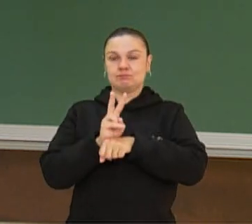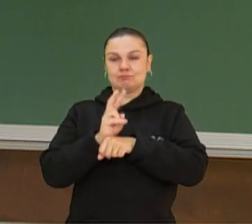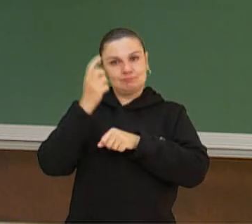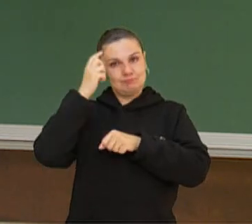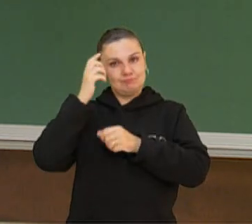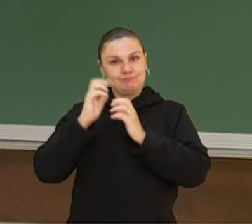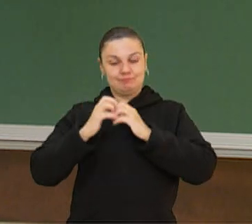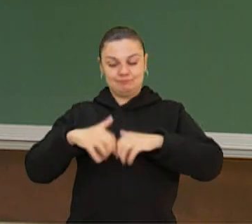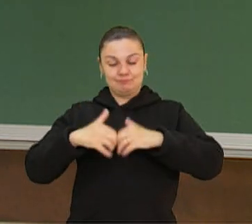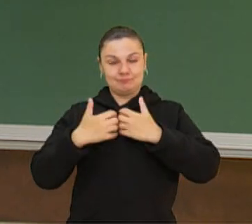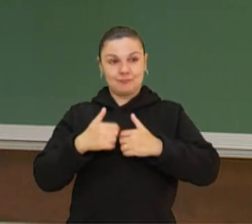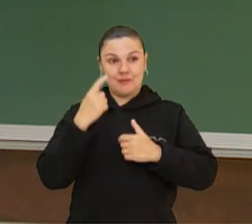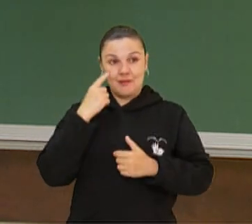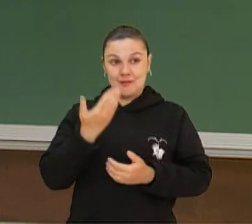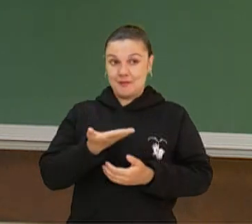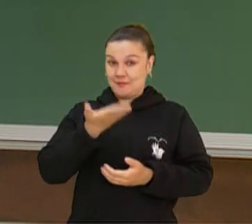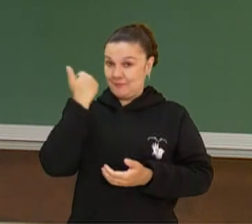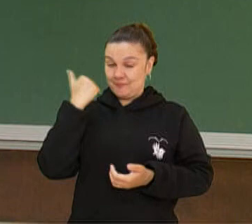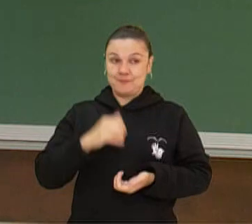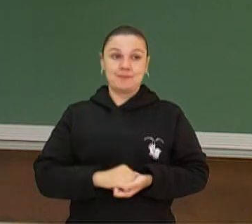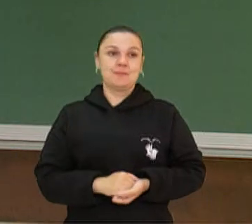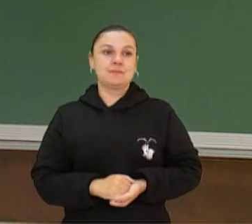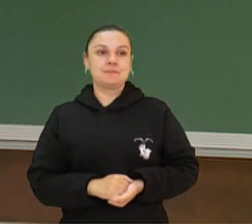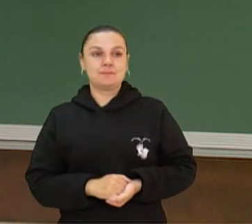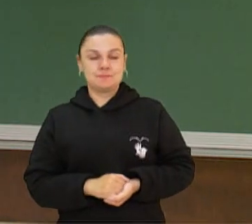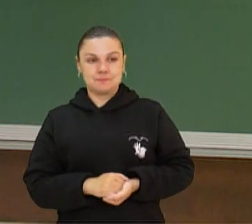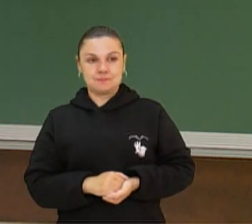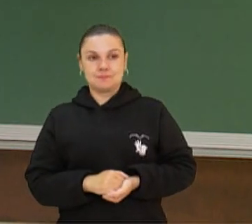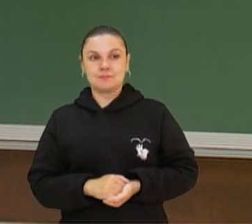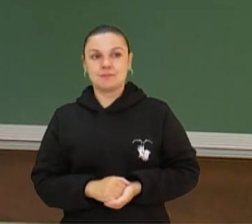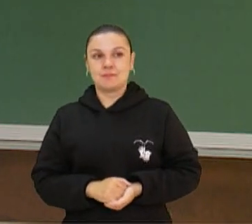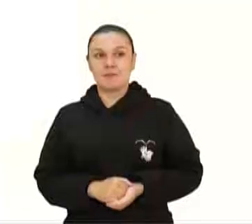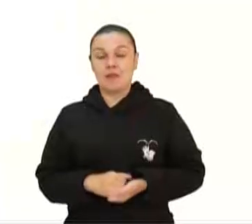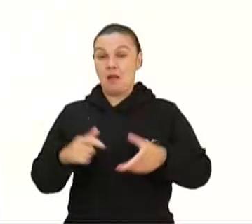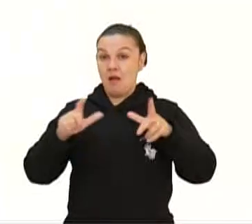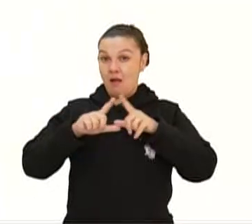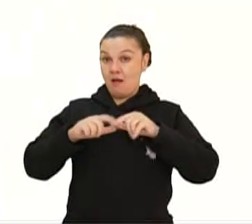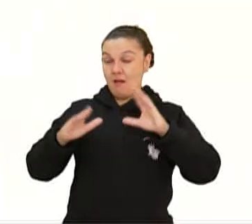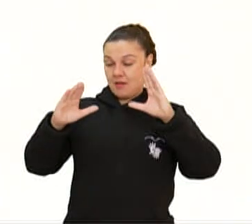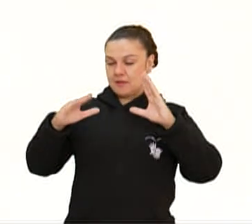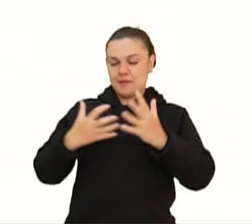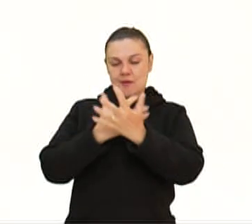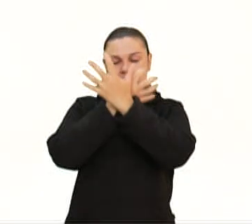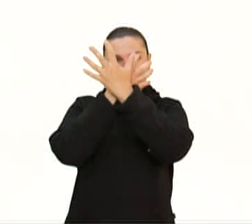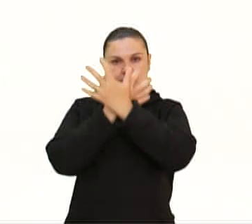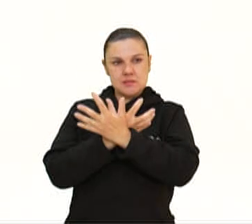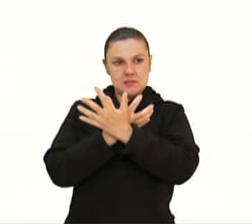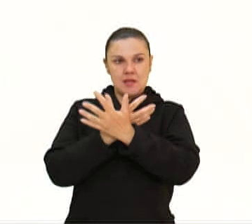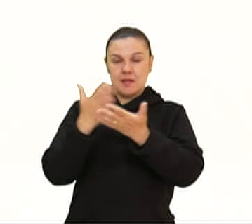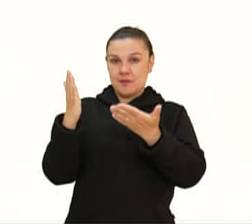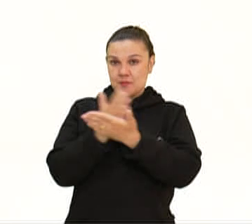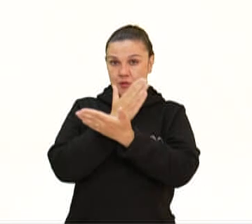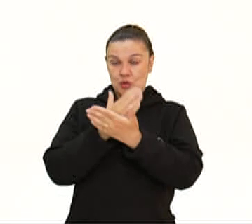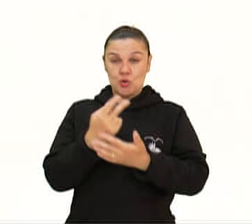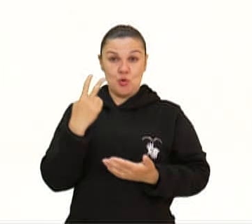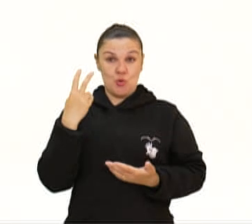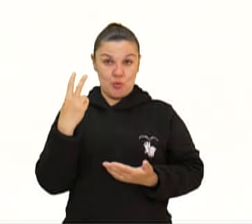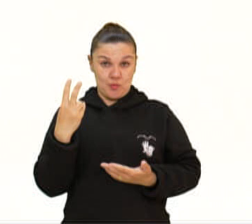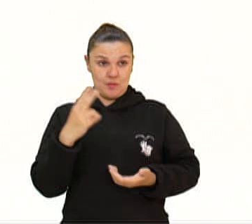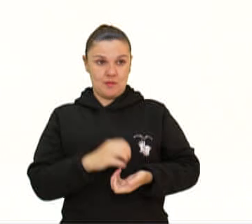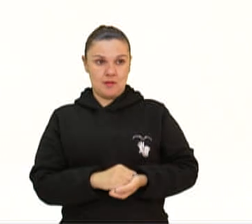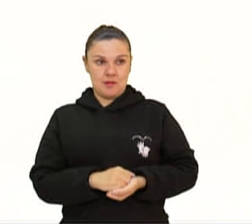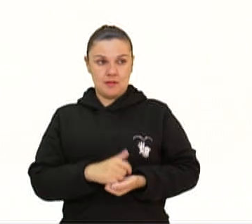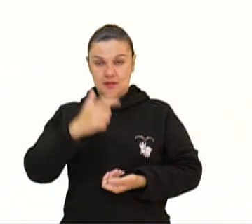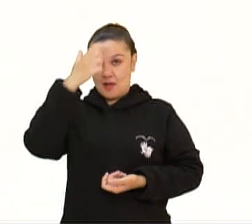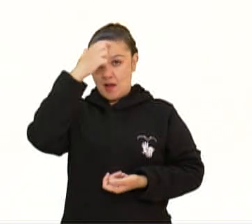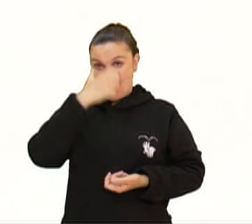tá? Então, vamos prosseguindo. Nós temos aqui o esqueleto. O esqueleto é dividido, pessoal, em duas partes.